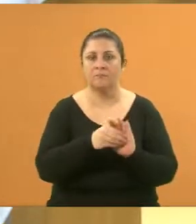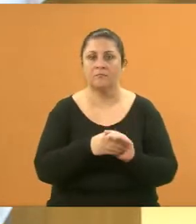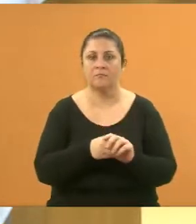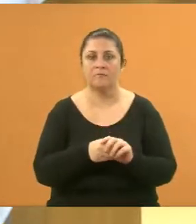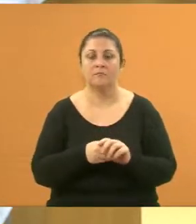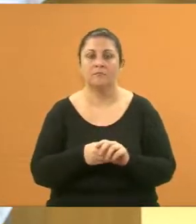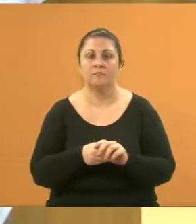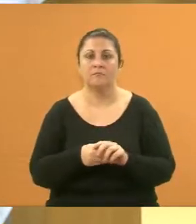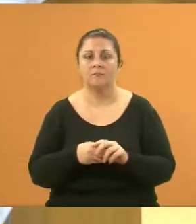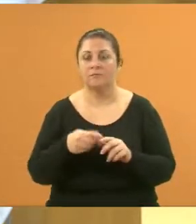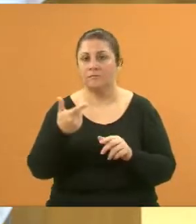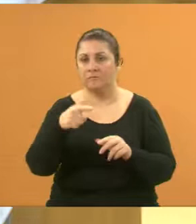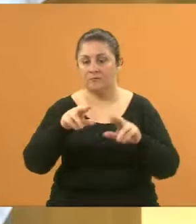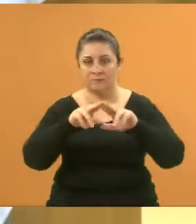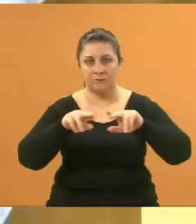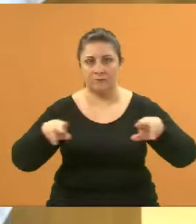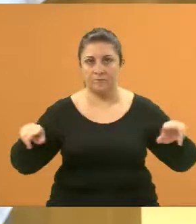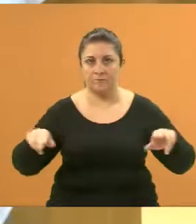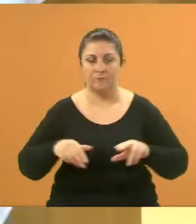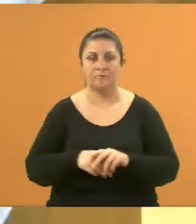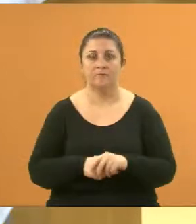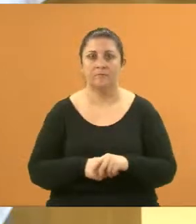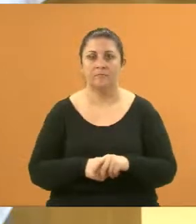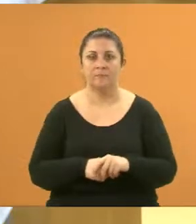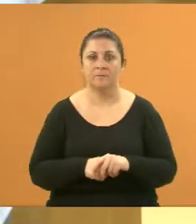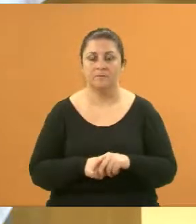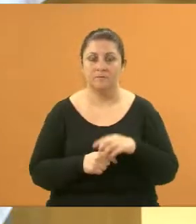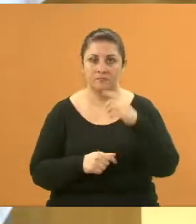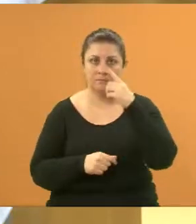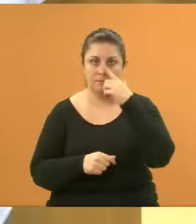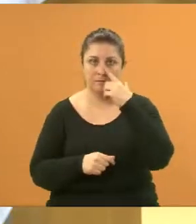2008, e dá outras providências.